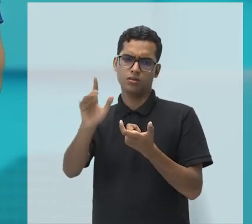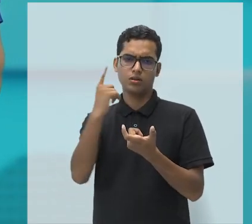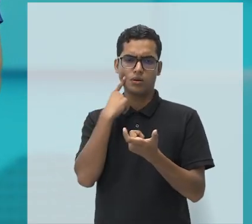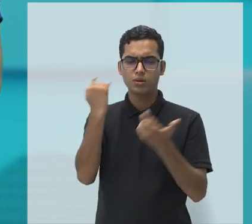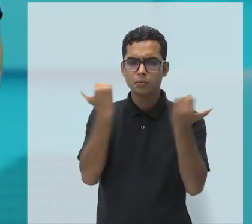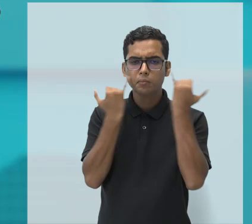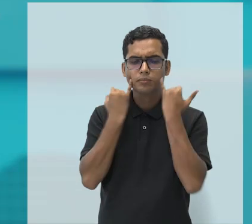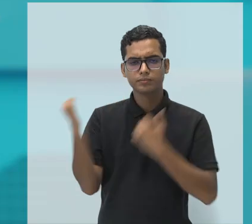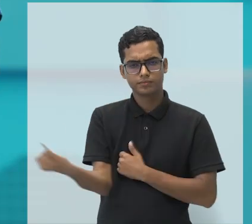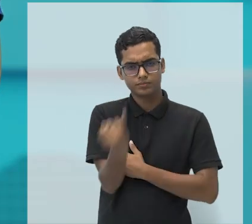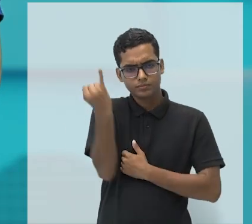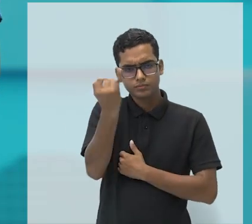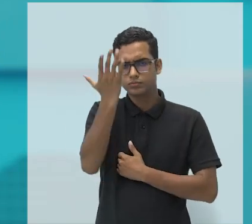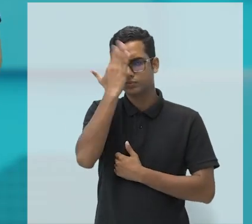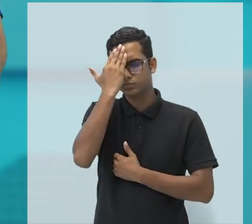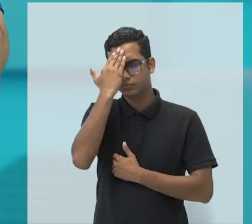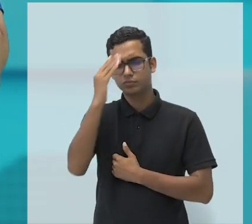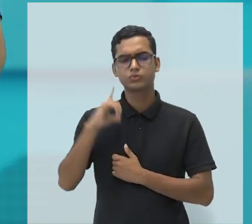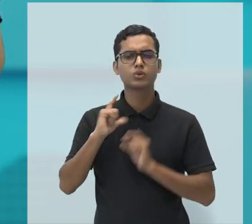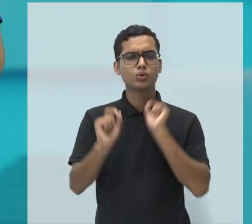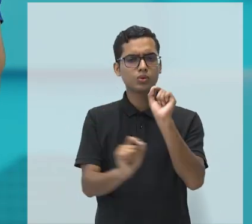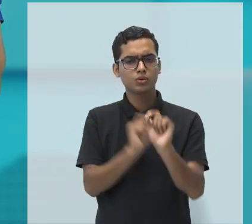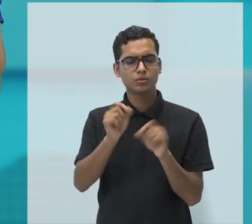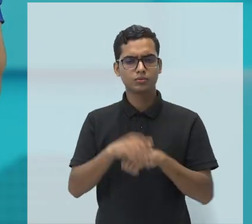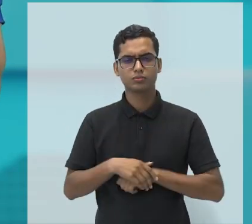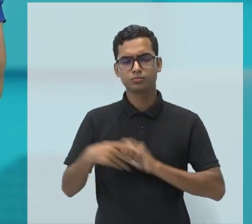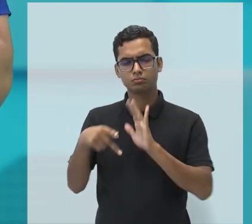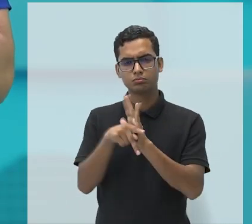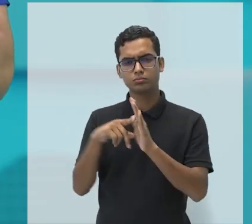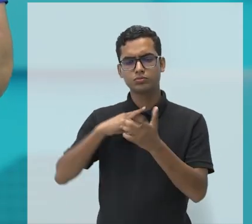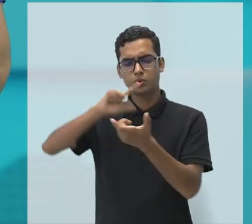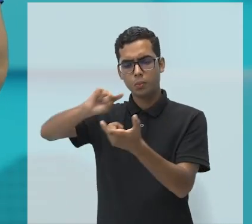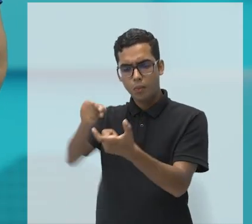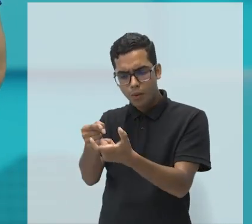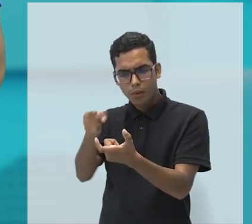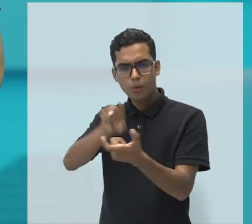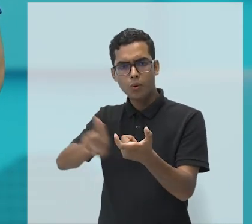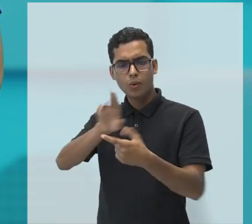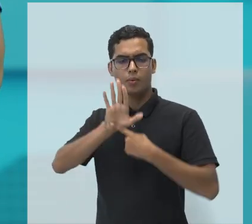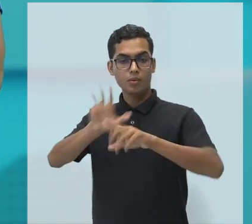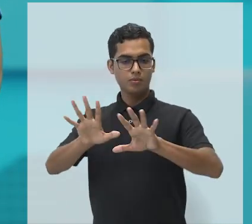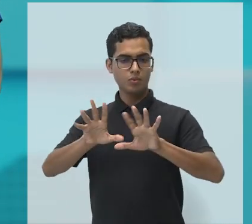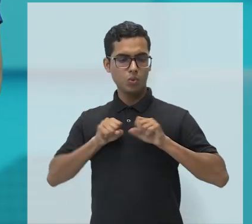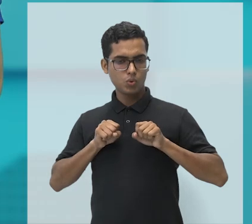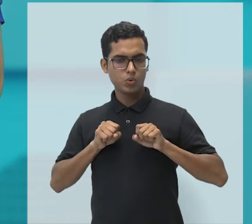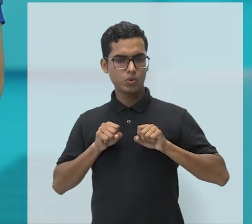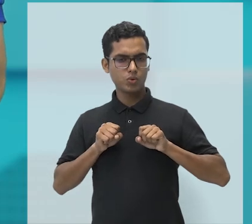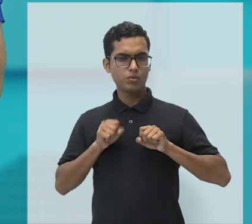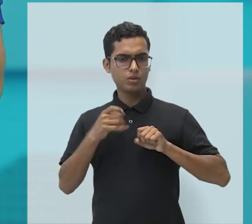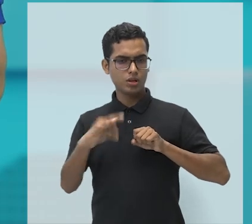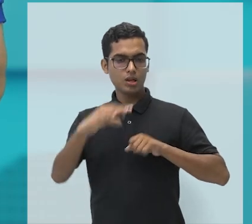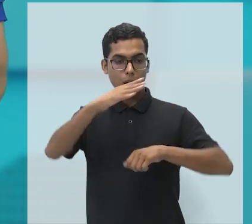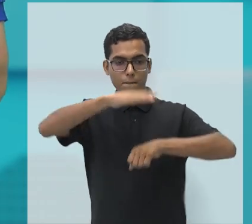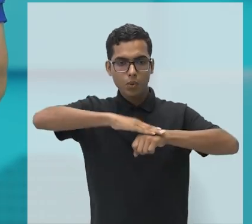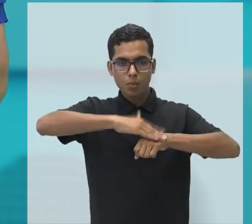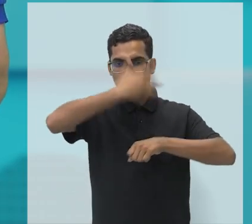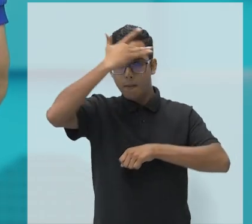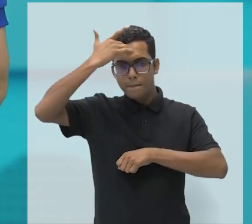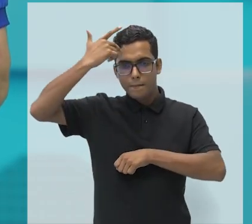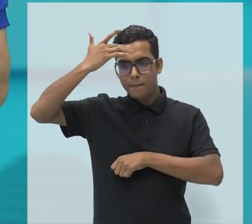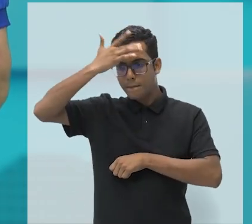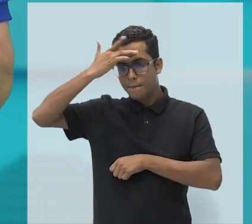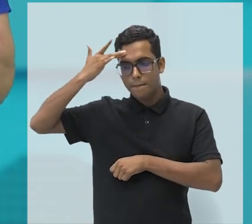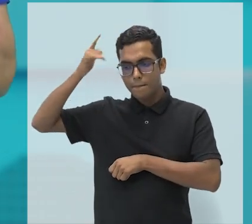aqui é importante. Nós sabemos o que? O apóstrofo ele é utilizado para indicar posse, certo? Pois bem,